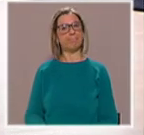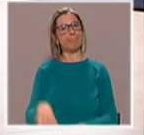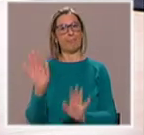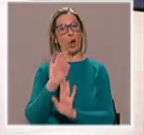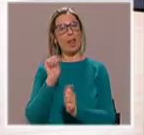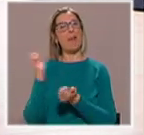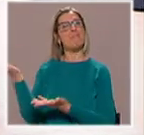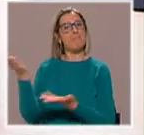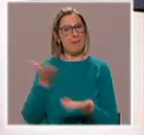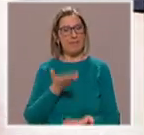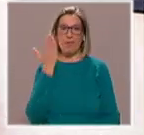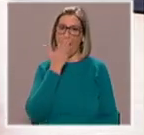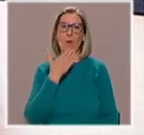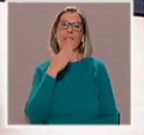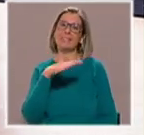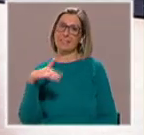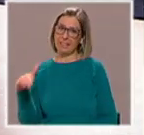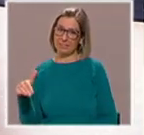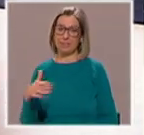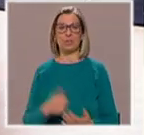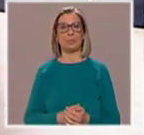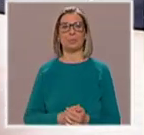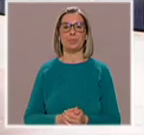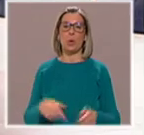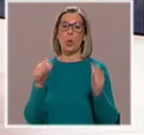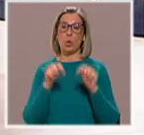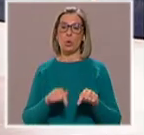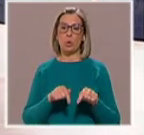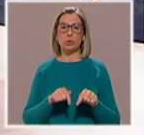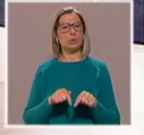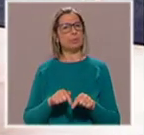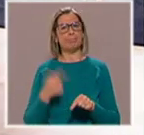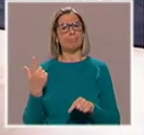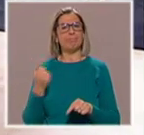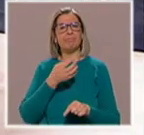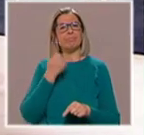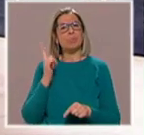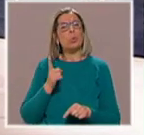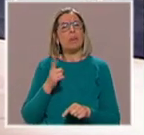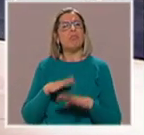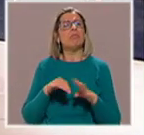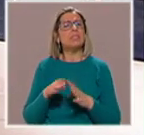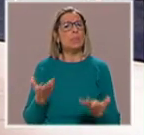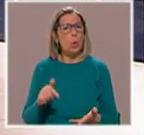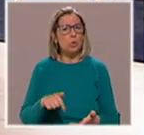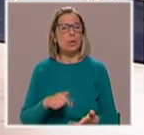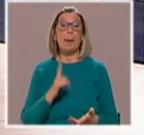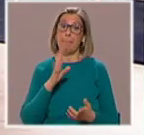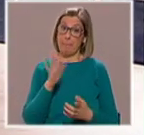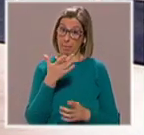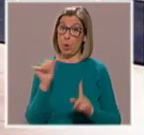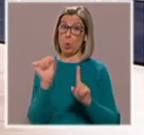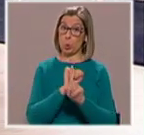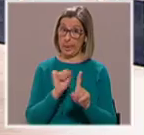Olá, sejam muito bem-vindos a mais uma aula de Ciências Naturais. Hoje, o que é que trazemos, Marta? Olha, primeiro trazemos a correção do desafio que